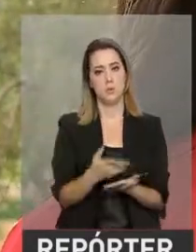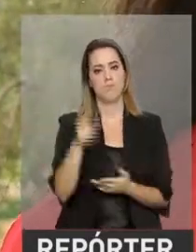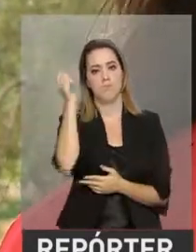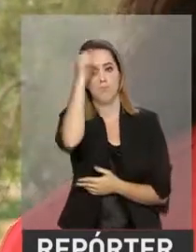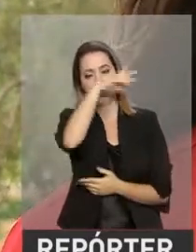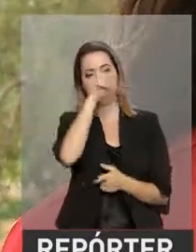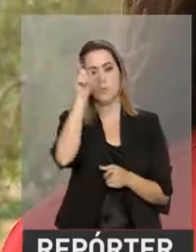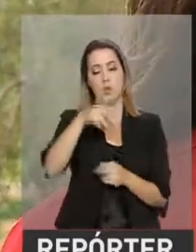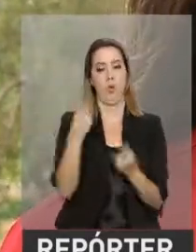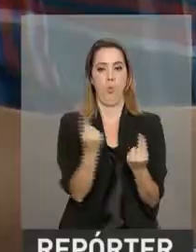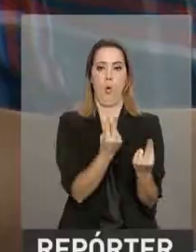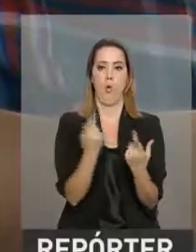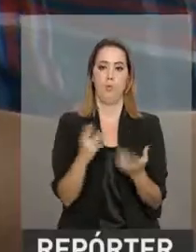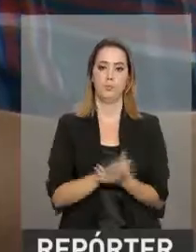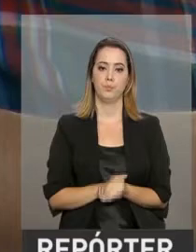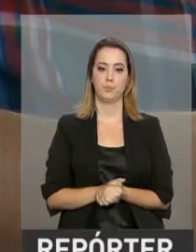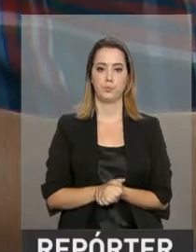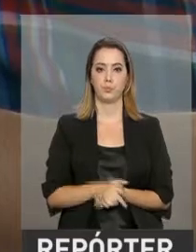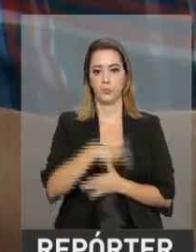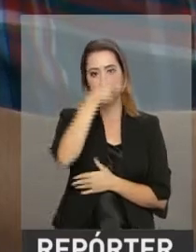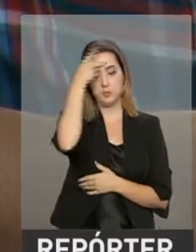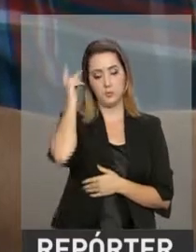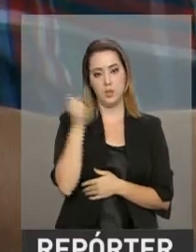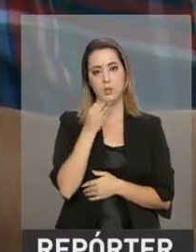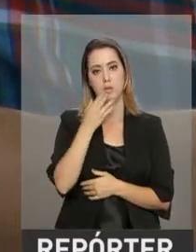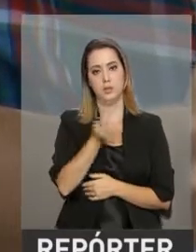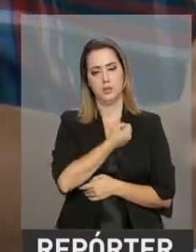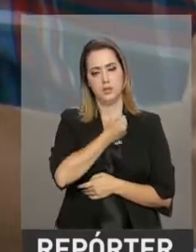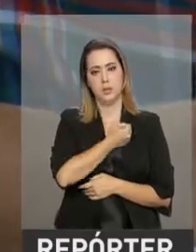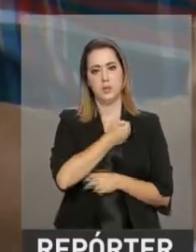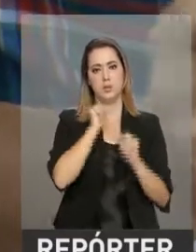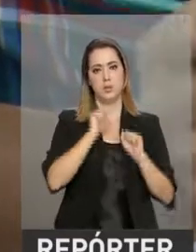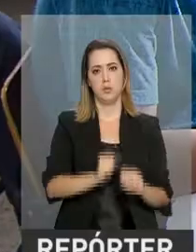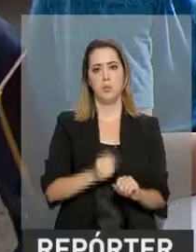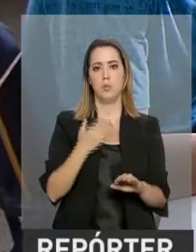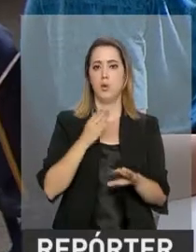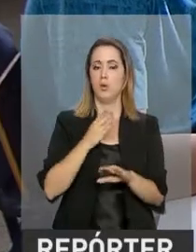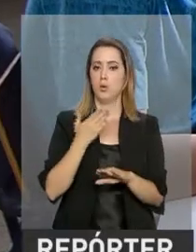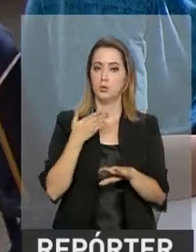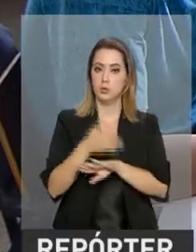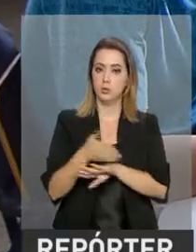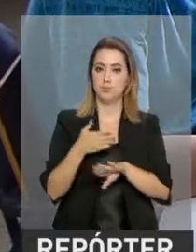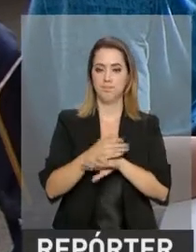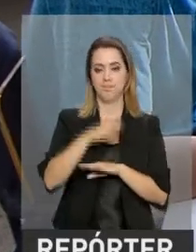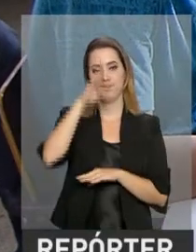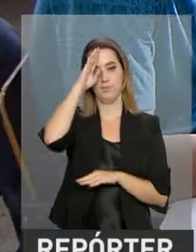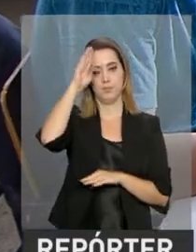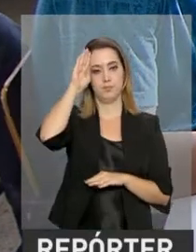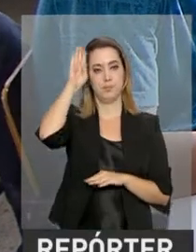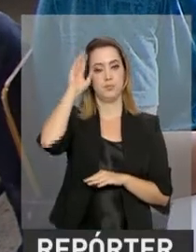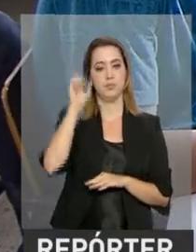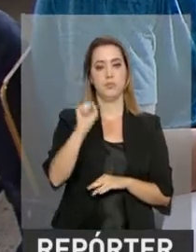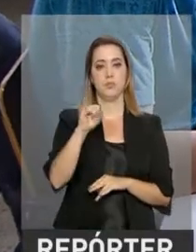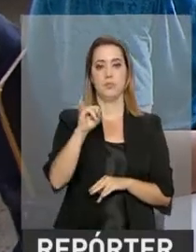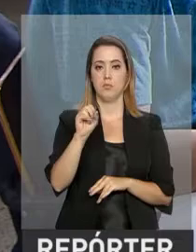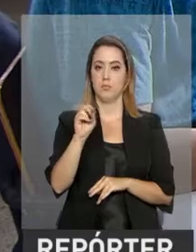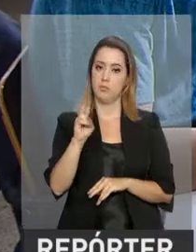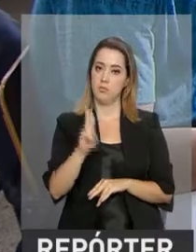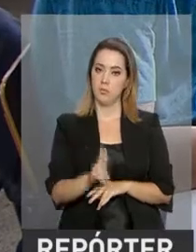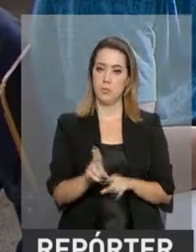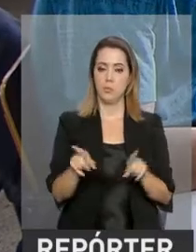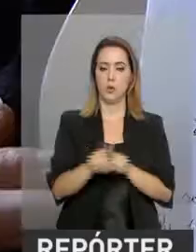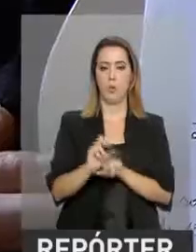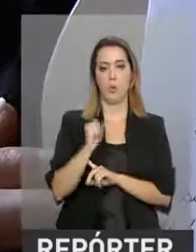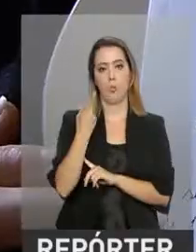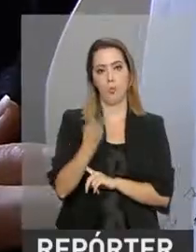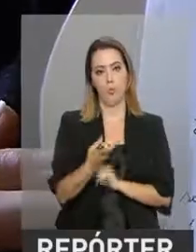é o mesmo quem obtém boa nota pode concorrer a uma vaga no ensino superior pelo sistema de seleção unificado